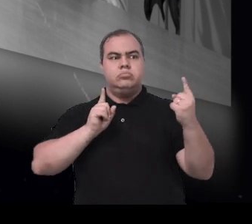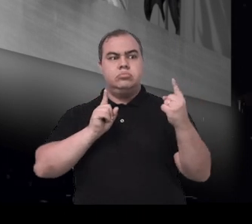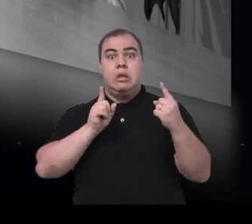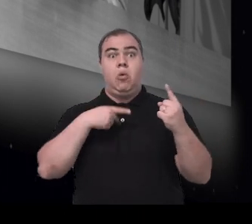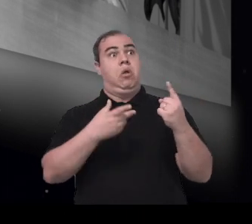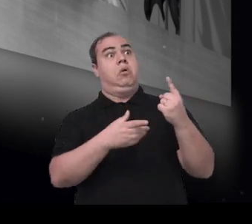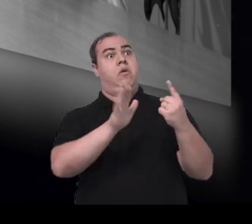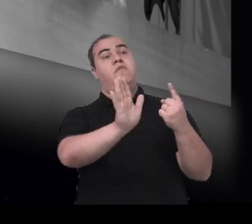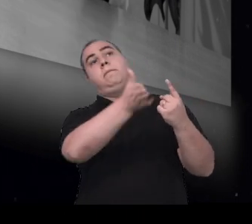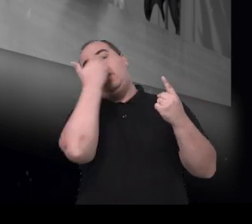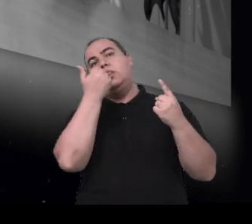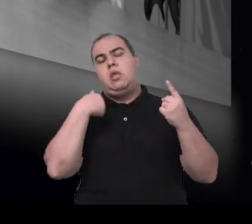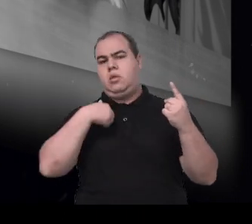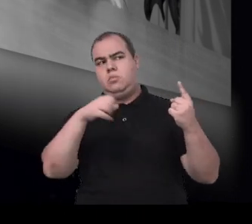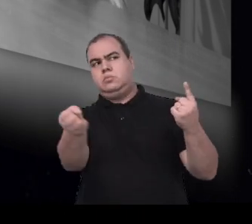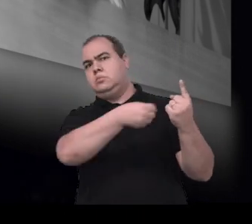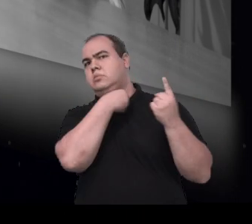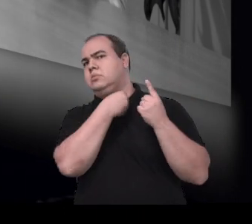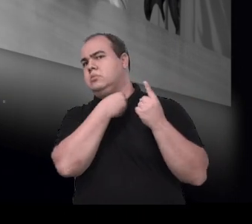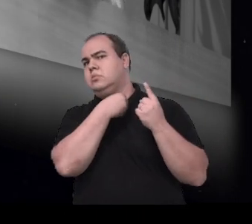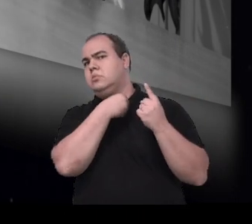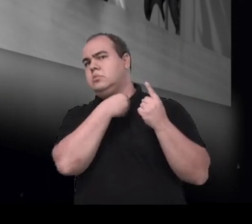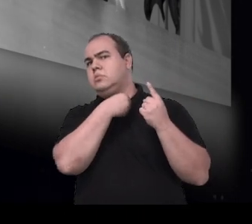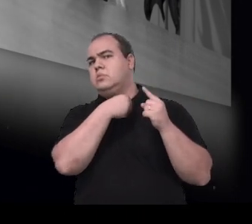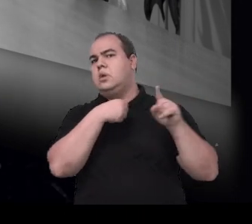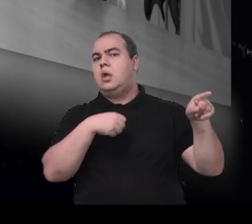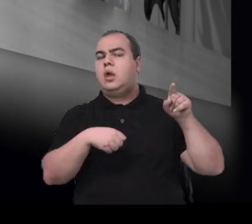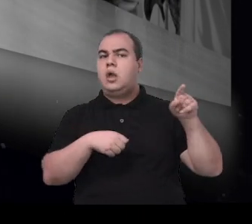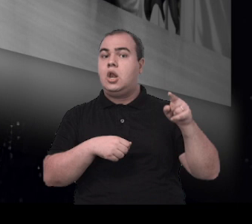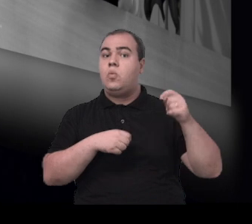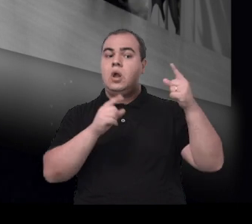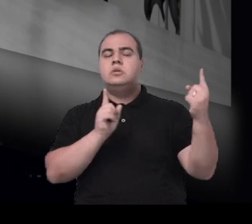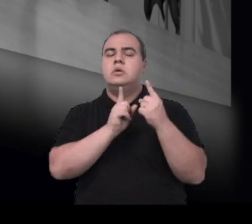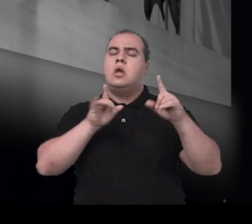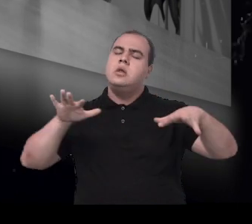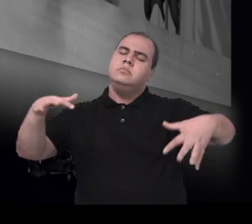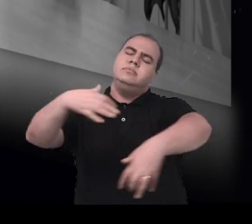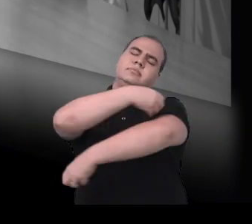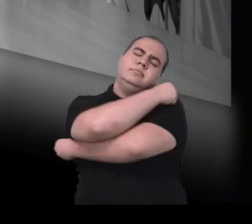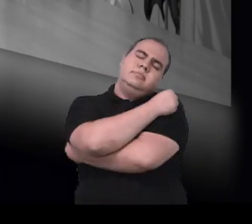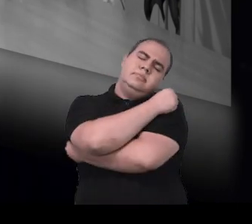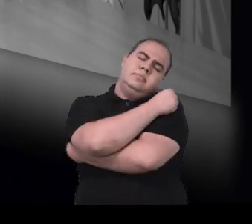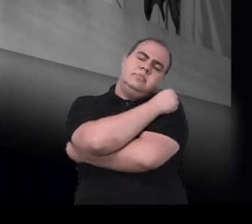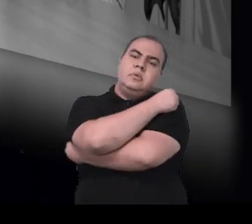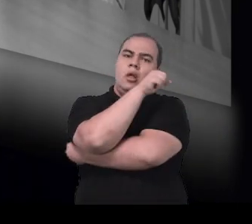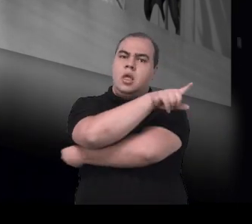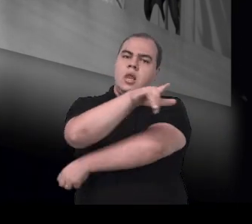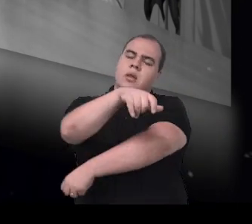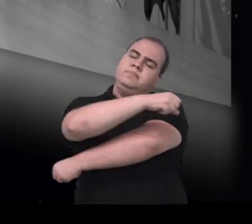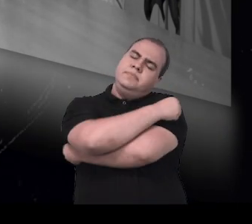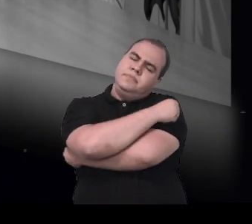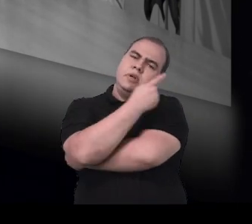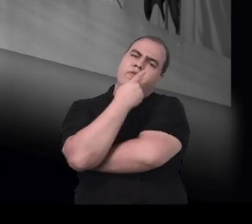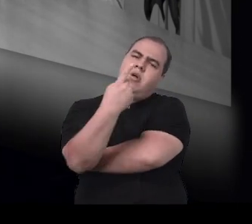pronto, vai me bater, né? Aí eu fechei a porta rapidinho, quando eu terminei de fechar a porta, ele estava em cima de mim e me abraçou. E aí quando ele me